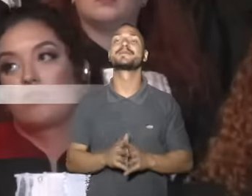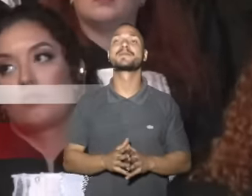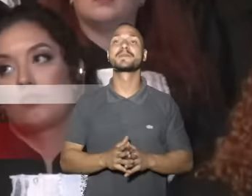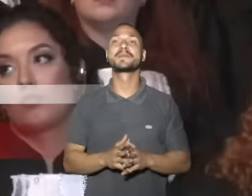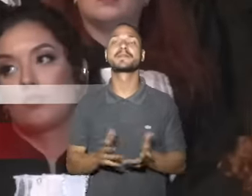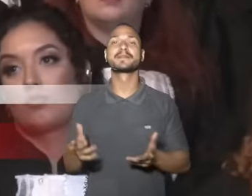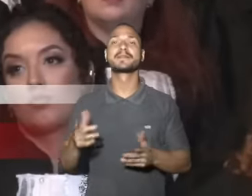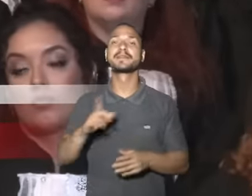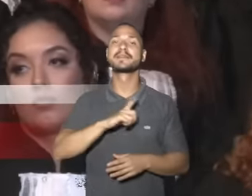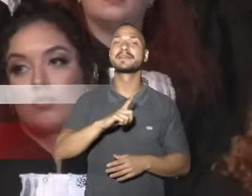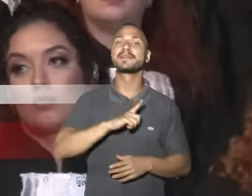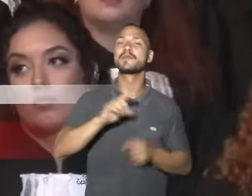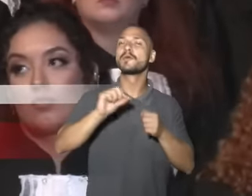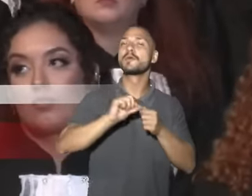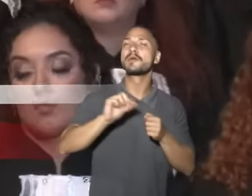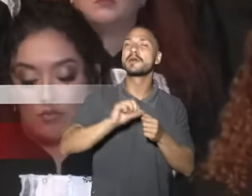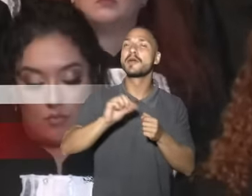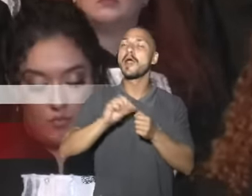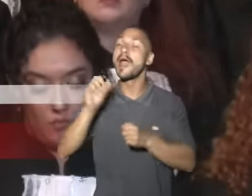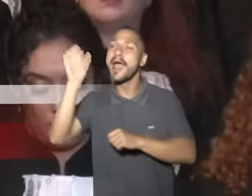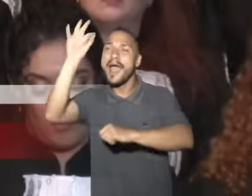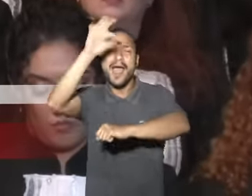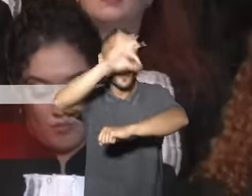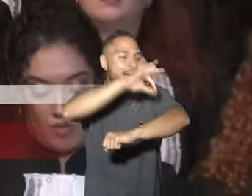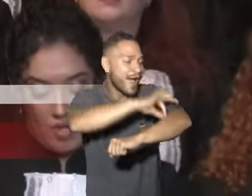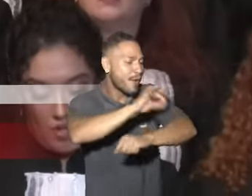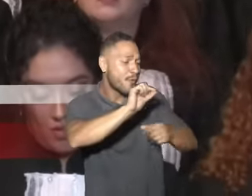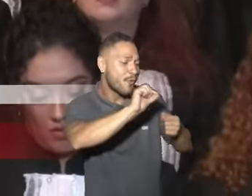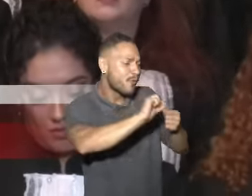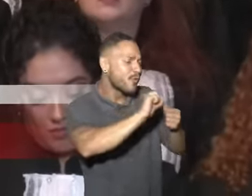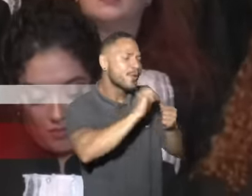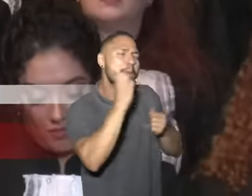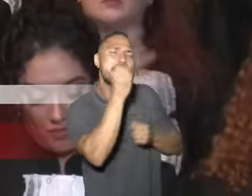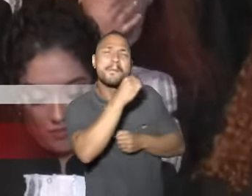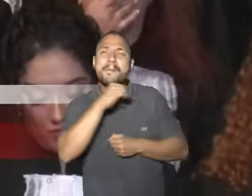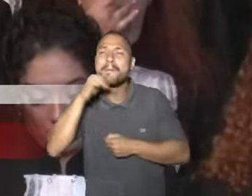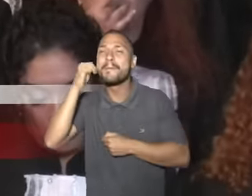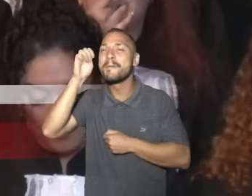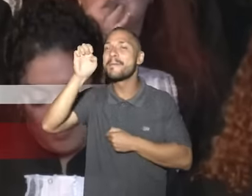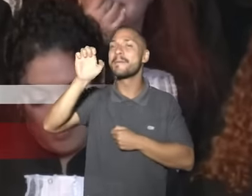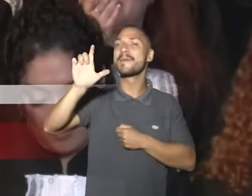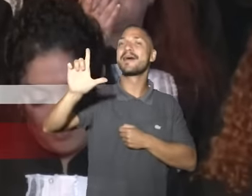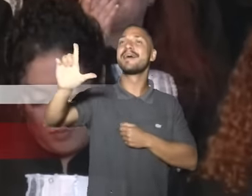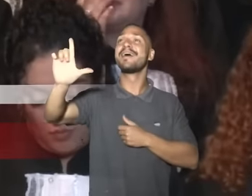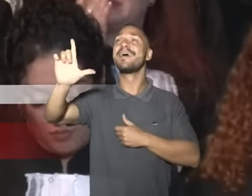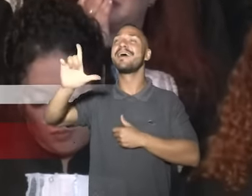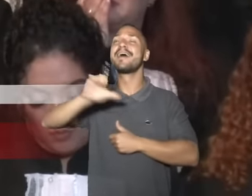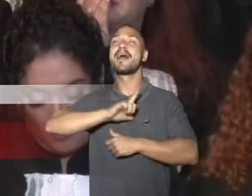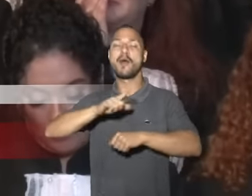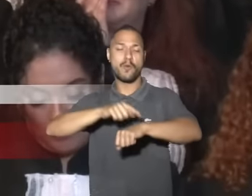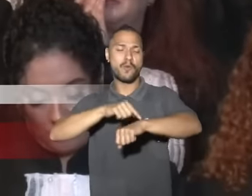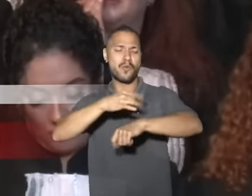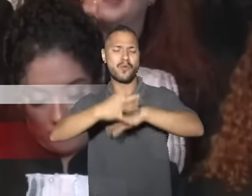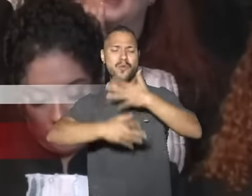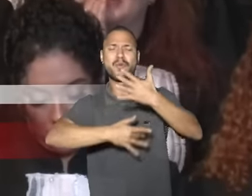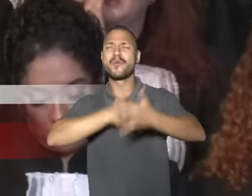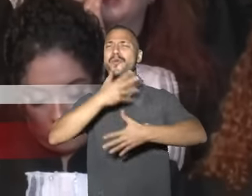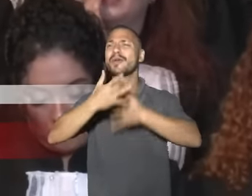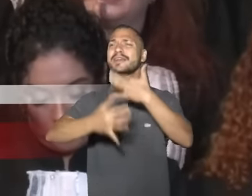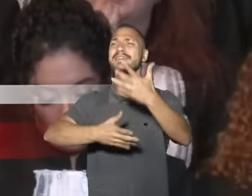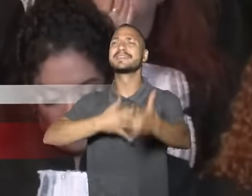durar. Abelha fazendo mel, vale o tempo que não voou.